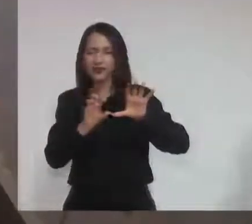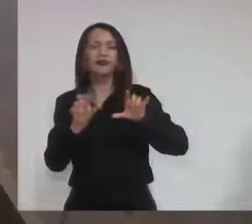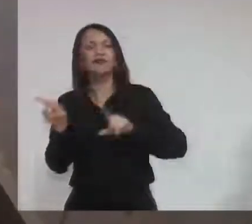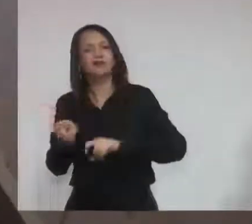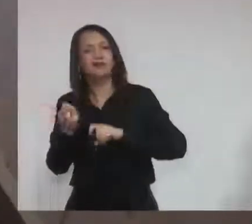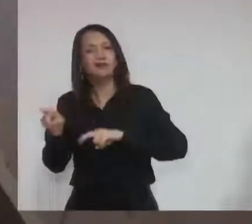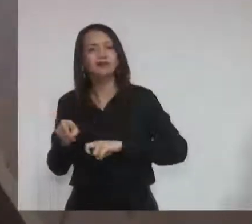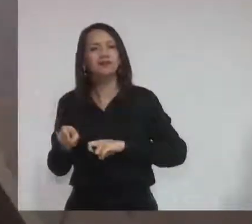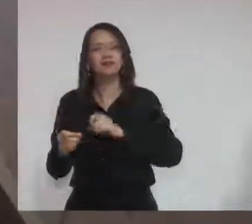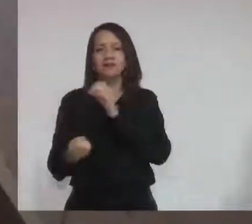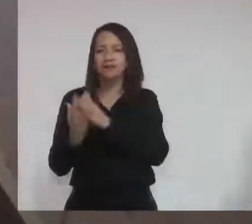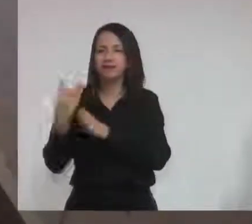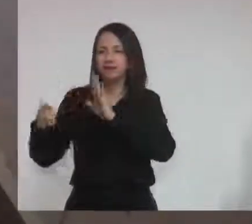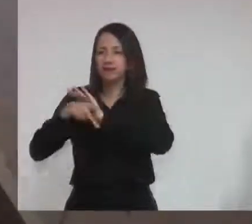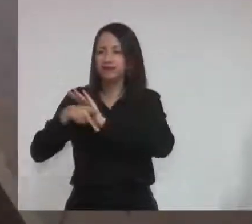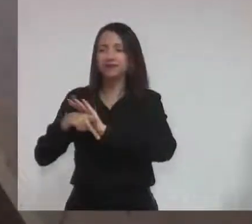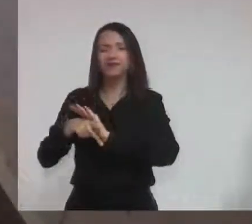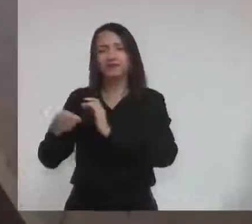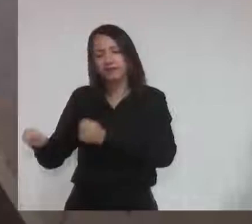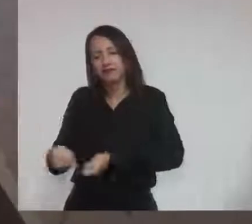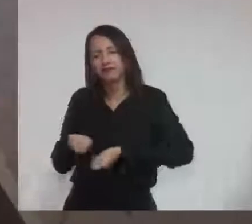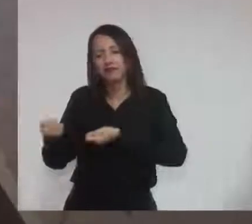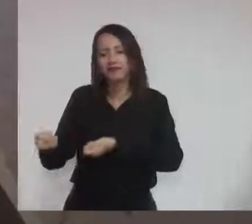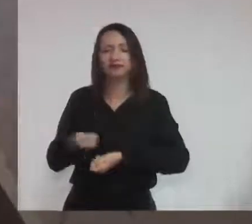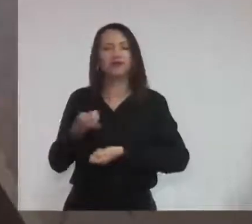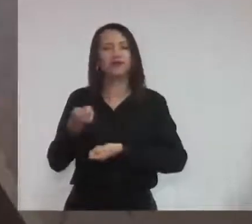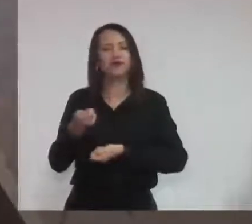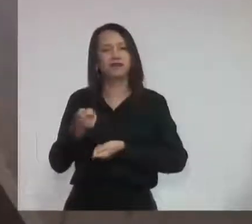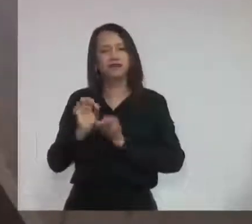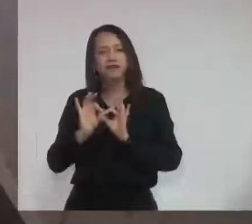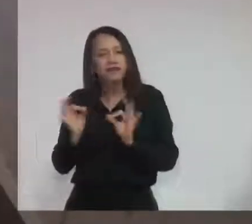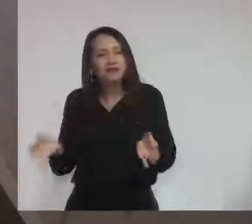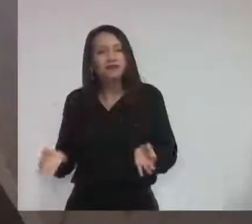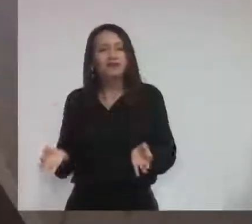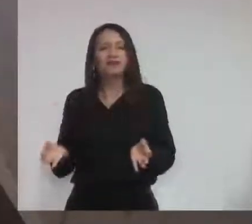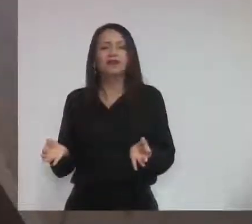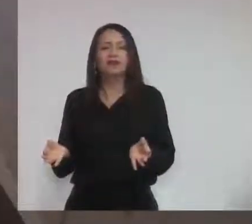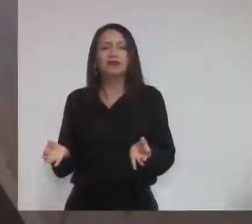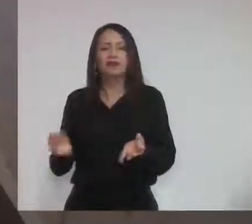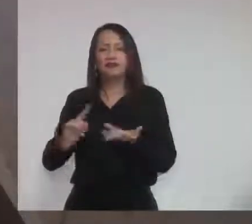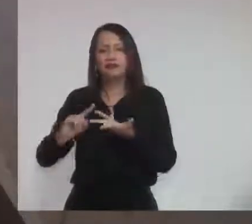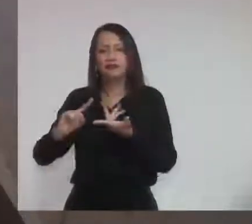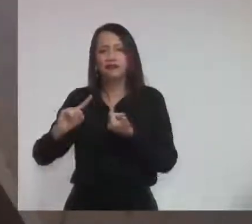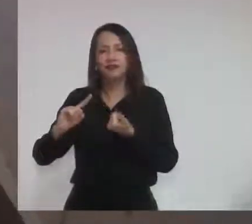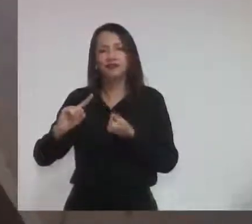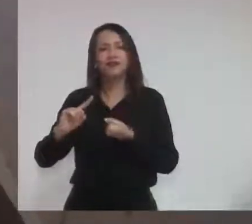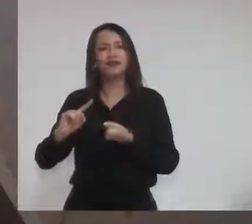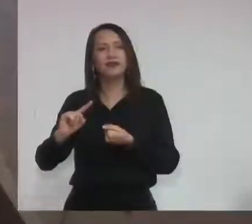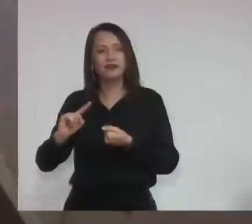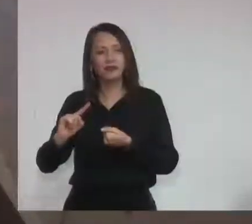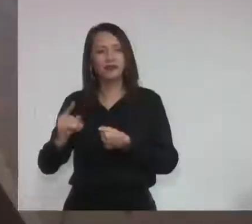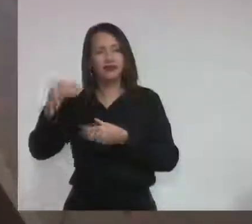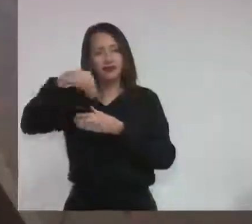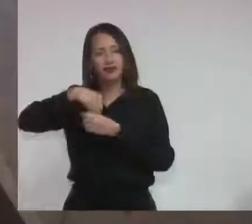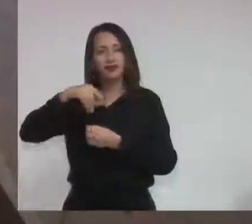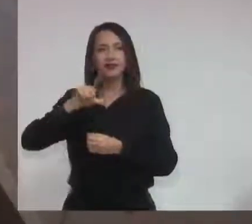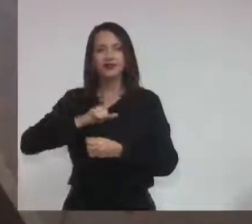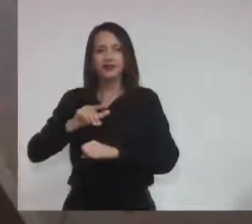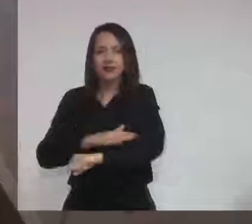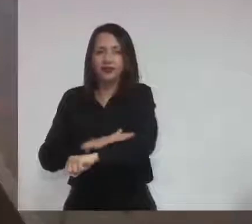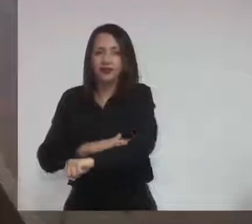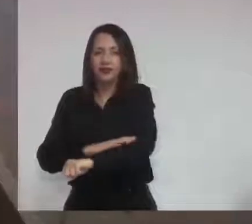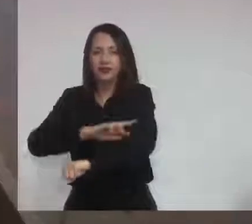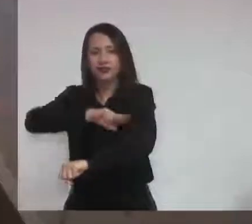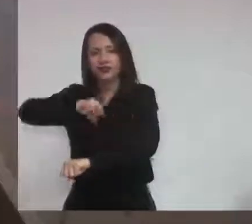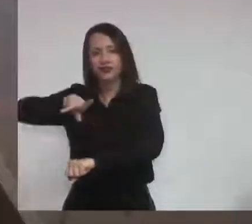do homem do sertão, do verdadeiro sertanejo, do caboclo, né? De outras etnias. do Caiçara, está dentro também, está dentro